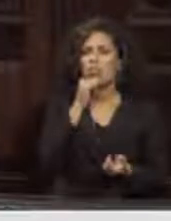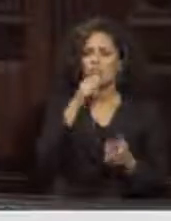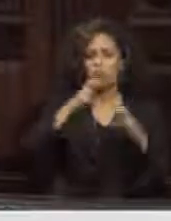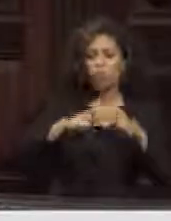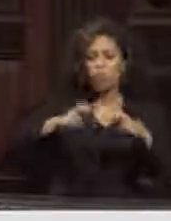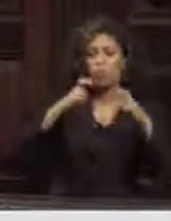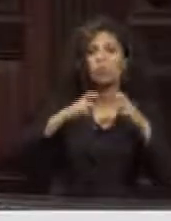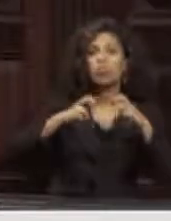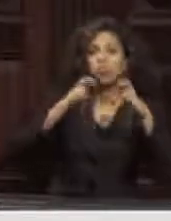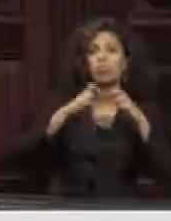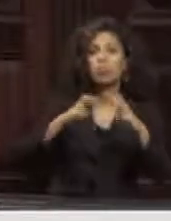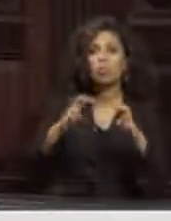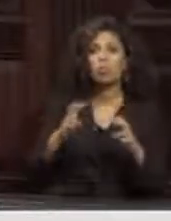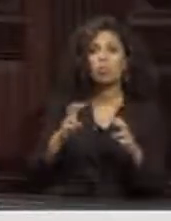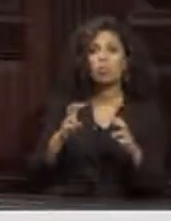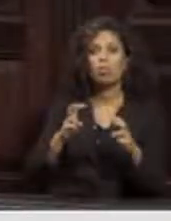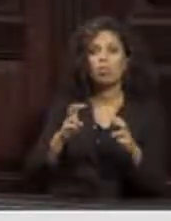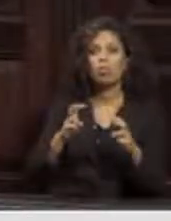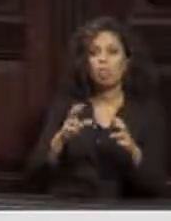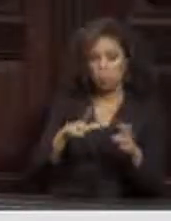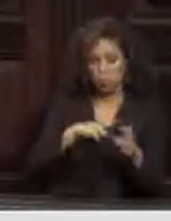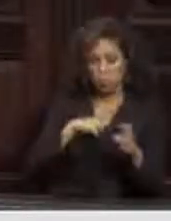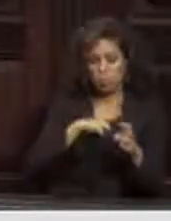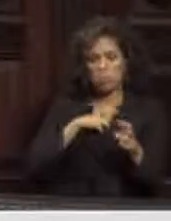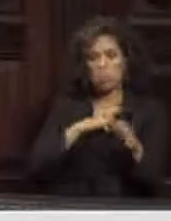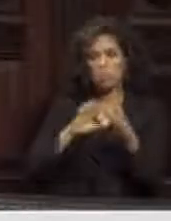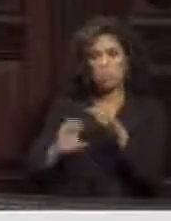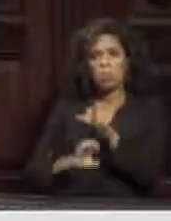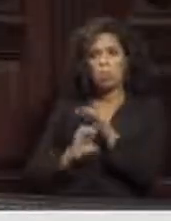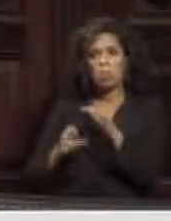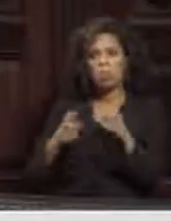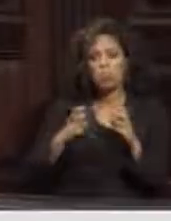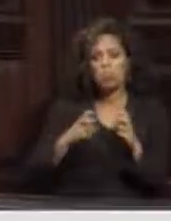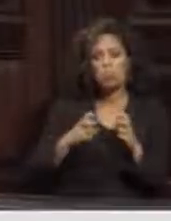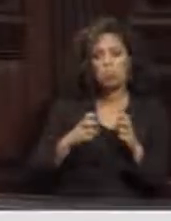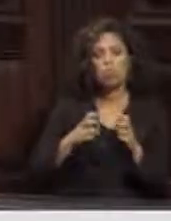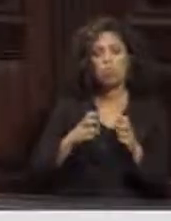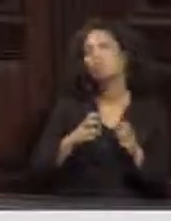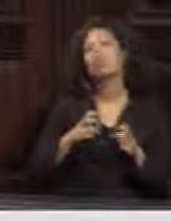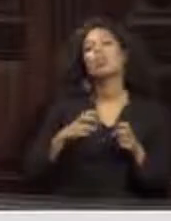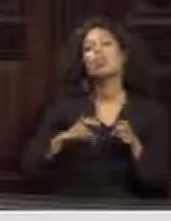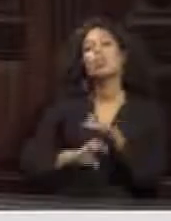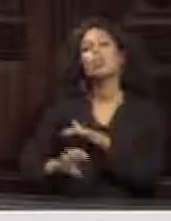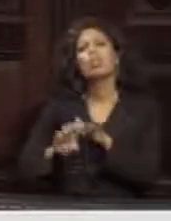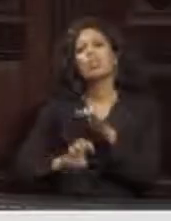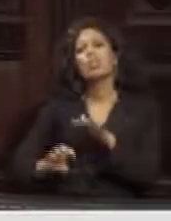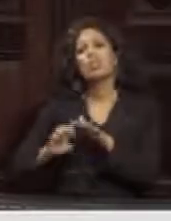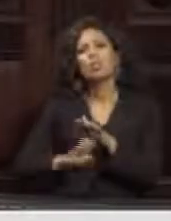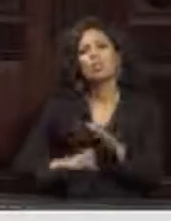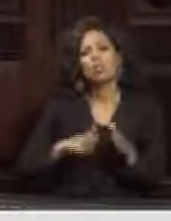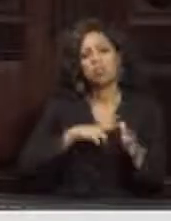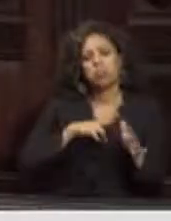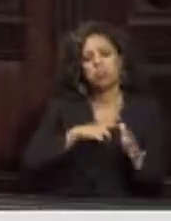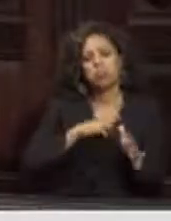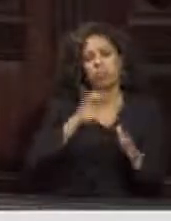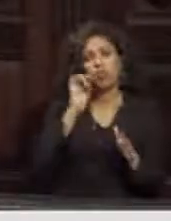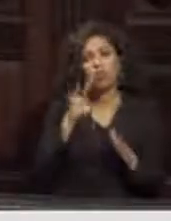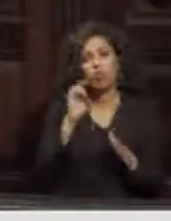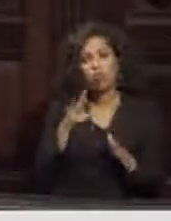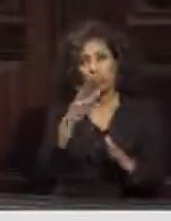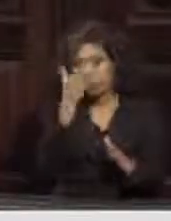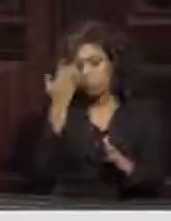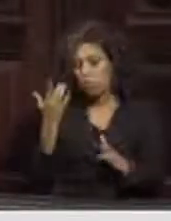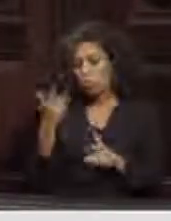O planejamento, o acompanhamento do metrô continuou sob responsabilidade do Estado.